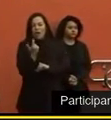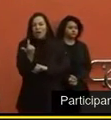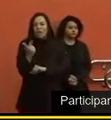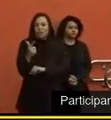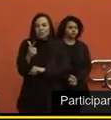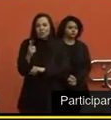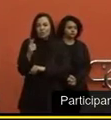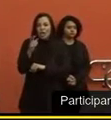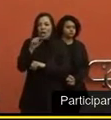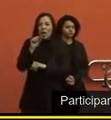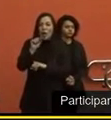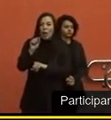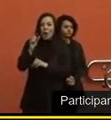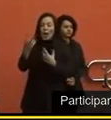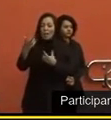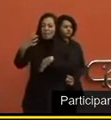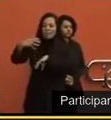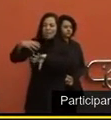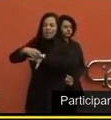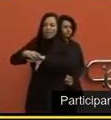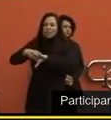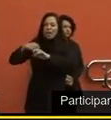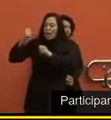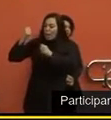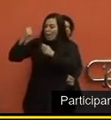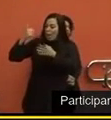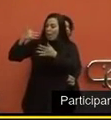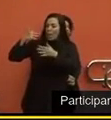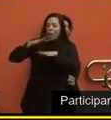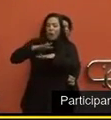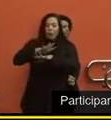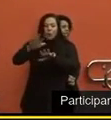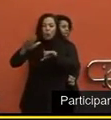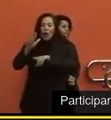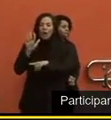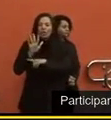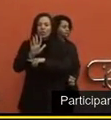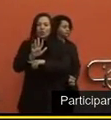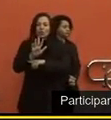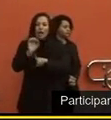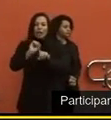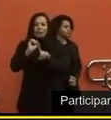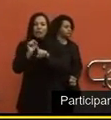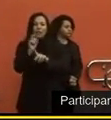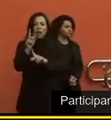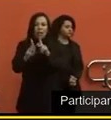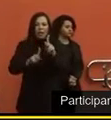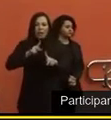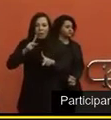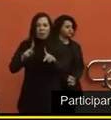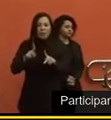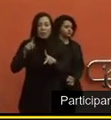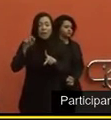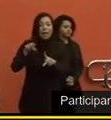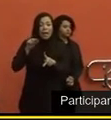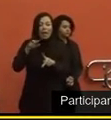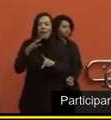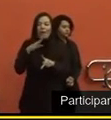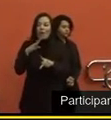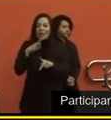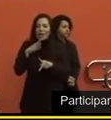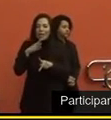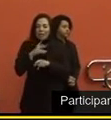nos imbuirmos da missão de levar luz à grande parcela da sociedade, para que conheçam e